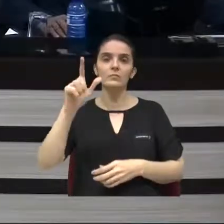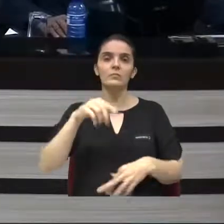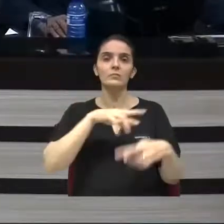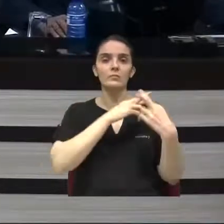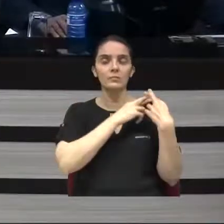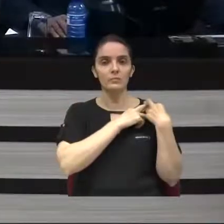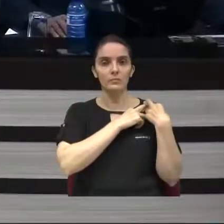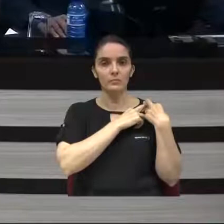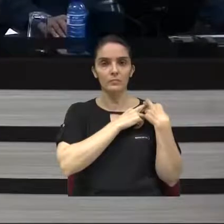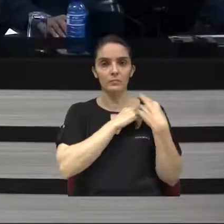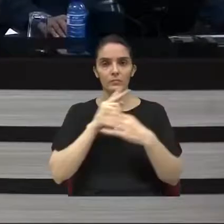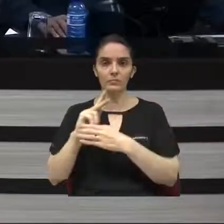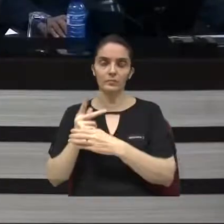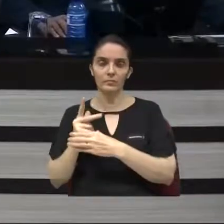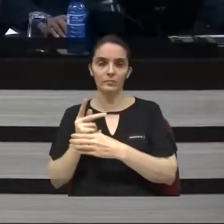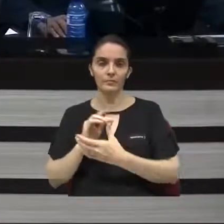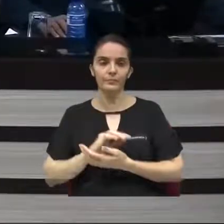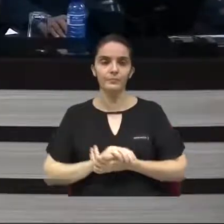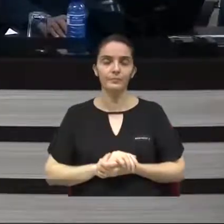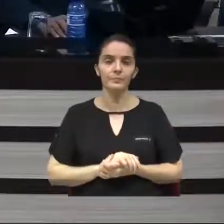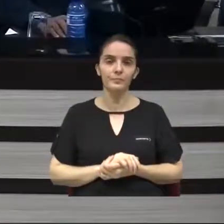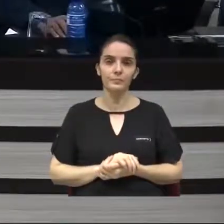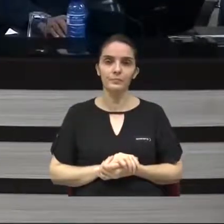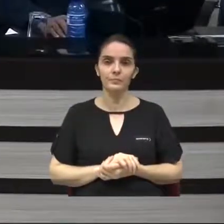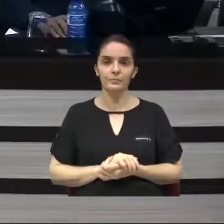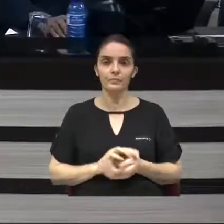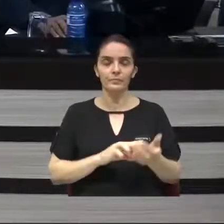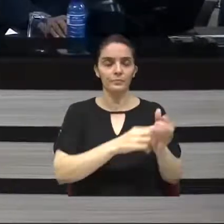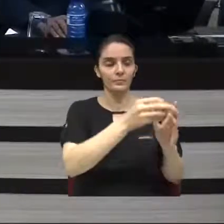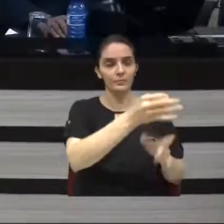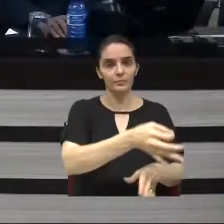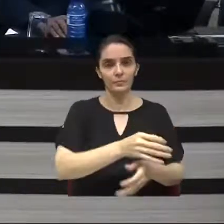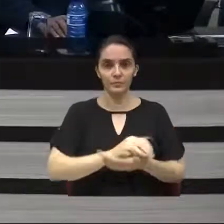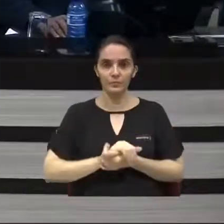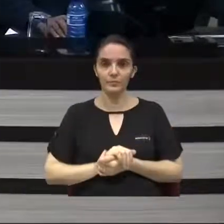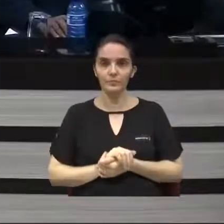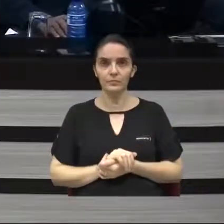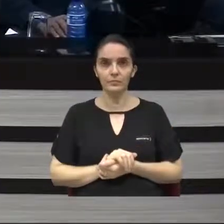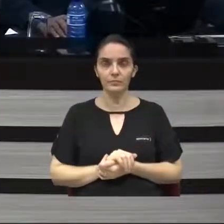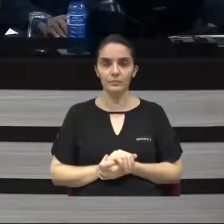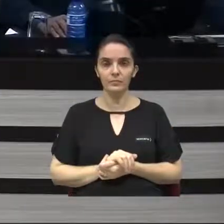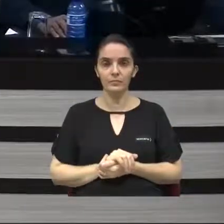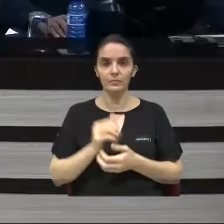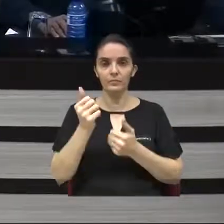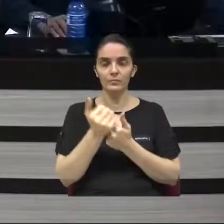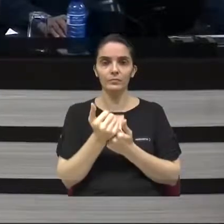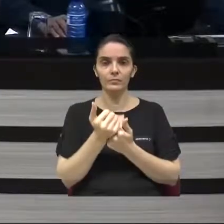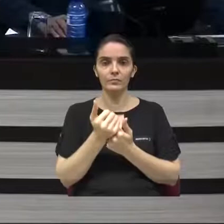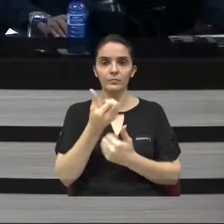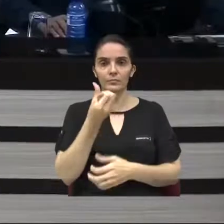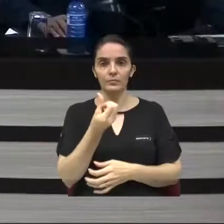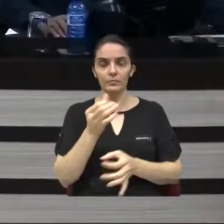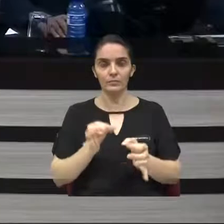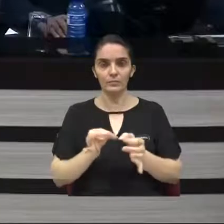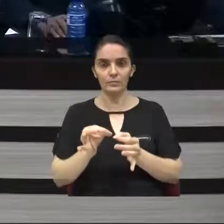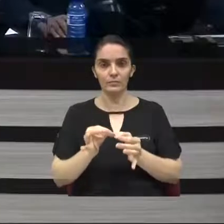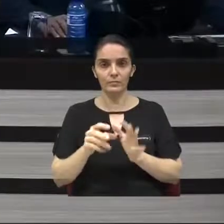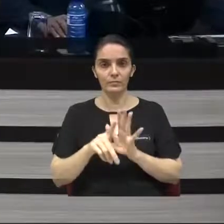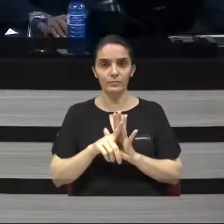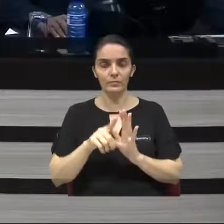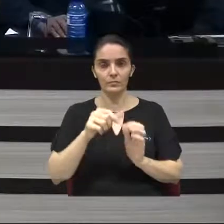Autoria, Helder Lúcio de Oliveira. Às comissões. Substitutivo número 6 ao projeto de